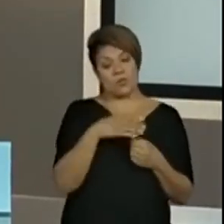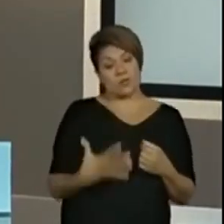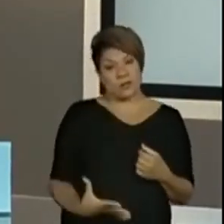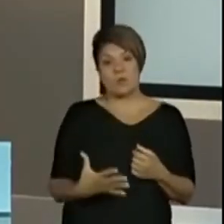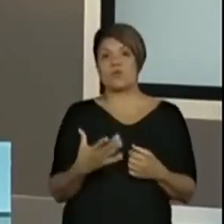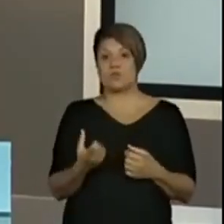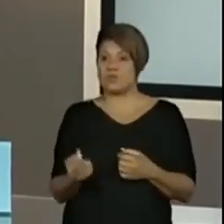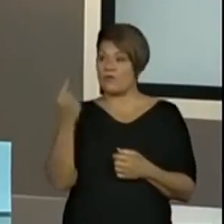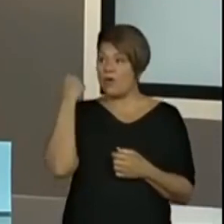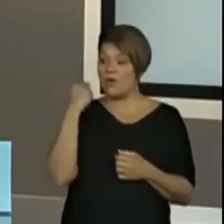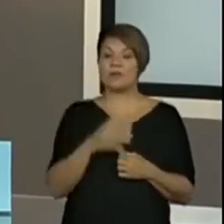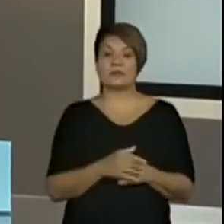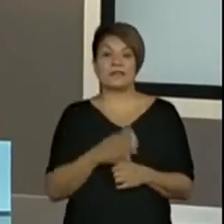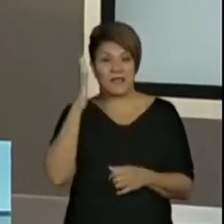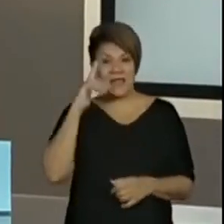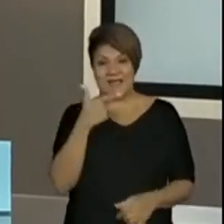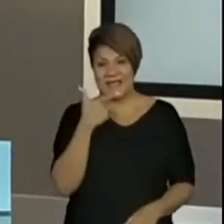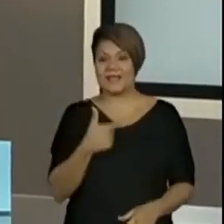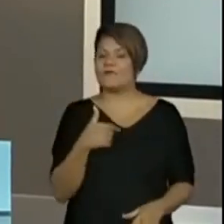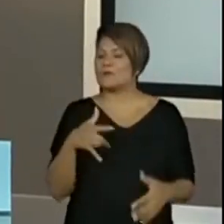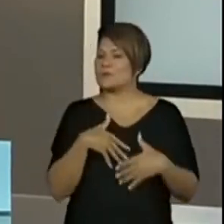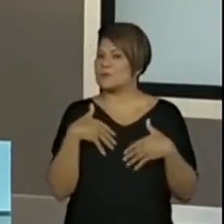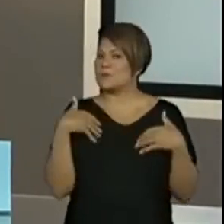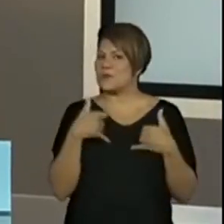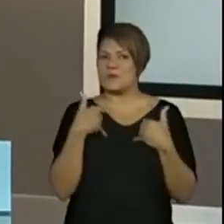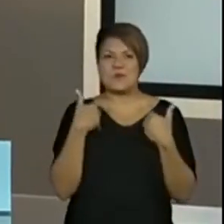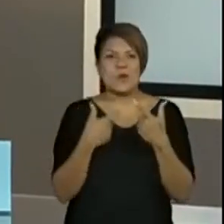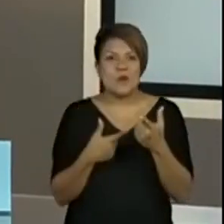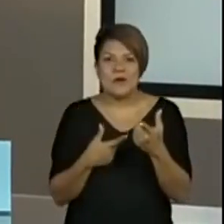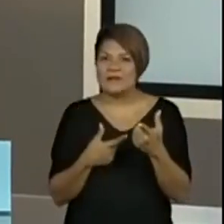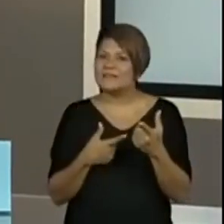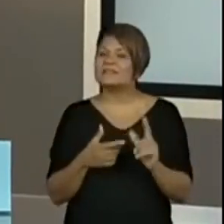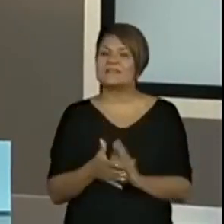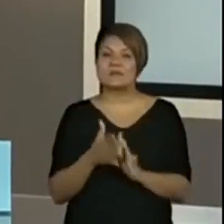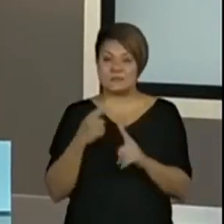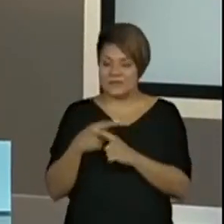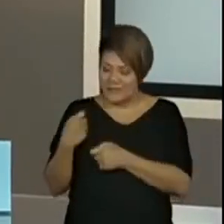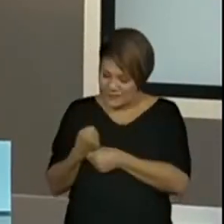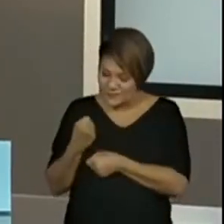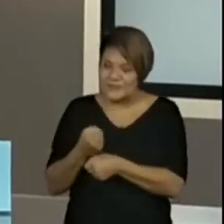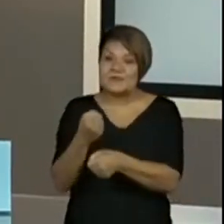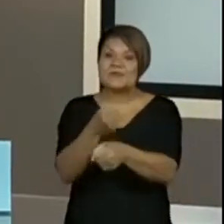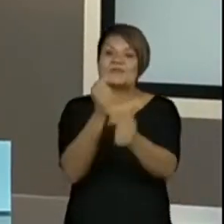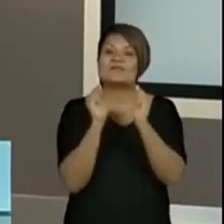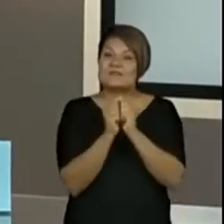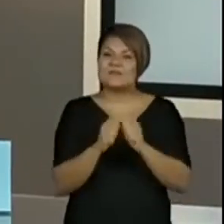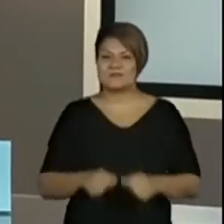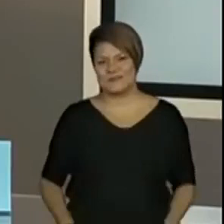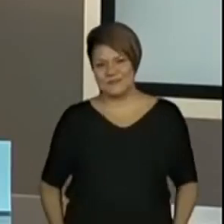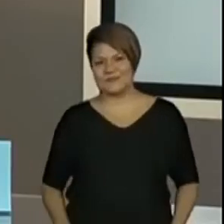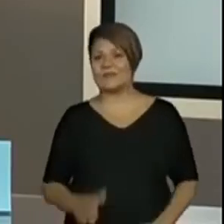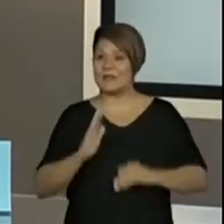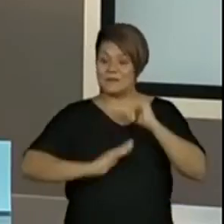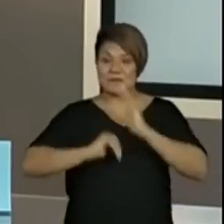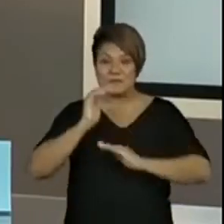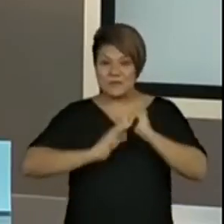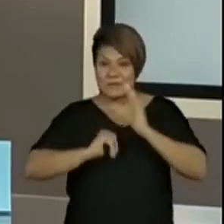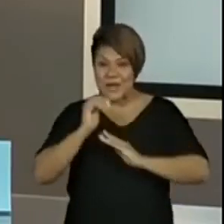Kelly. Eu estava aqui, fiquei muito orgulhosa de vocês, porque eu vi que tudo que a gente está construindo junto, vocês colocam em